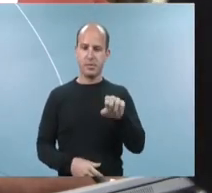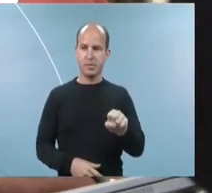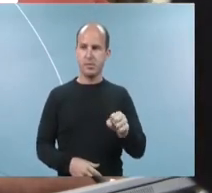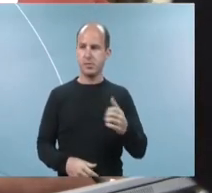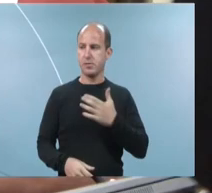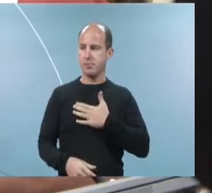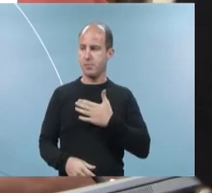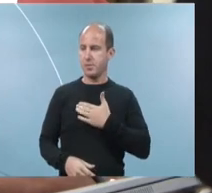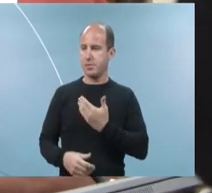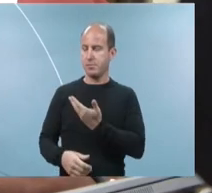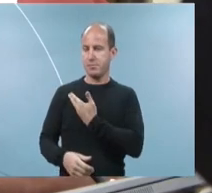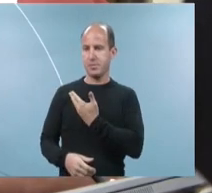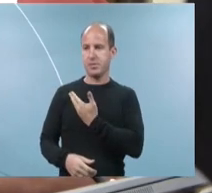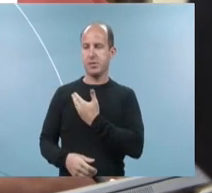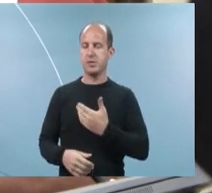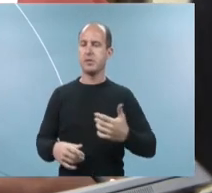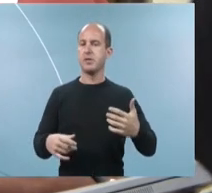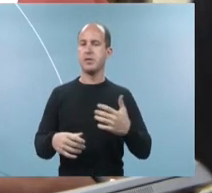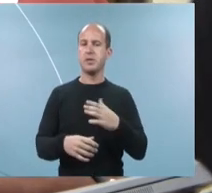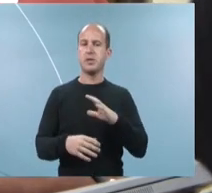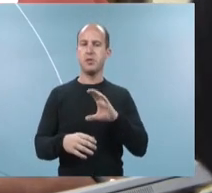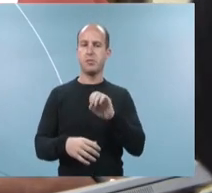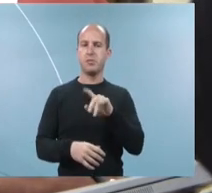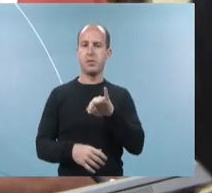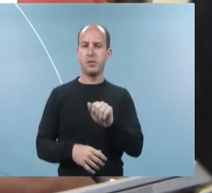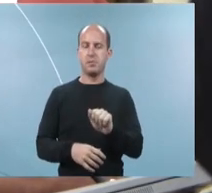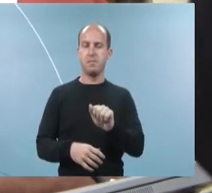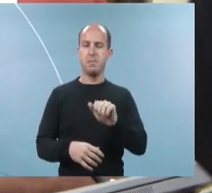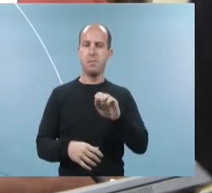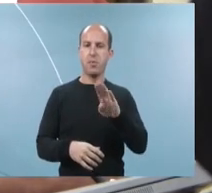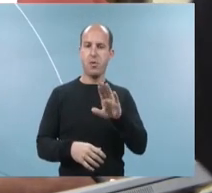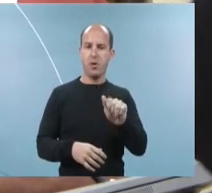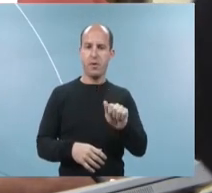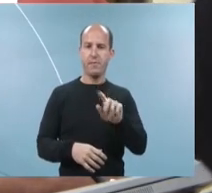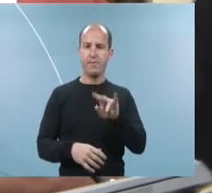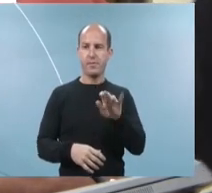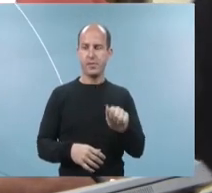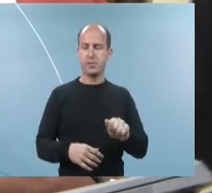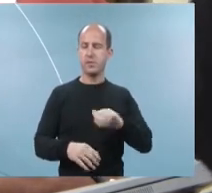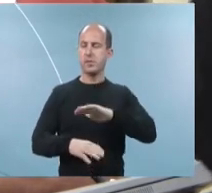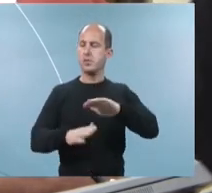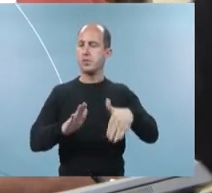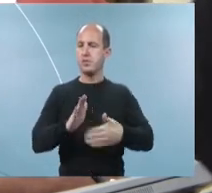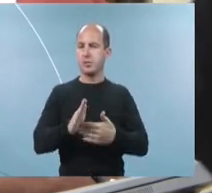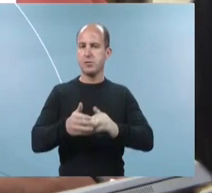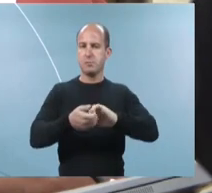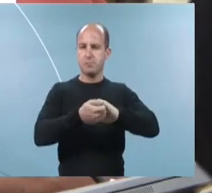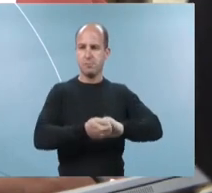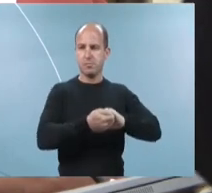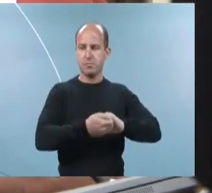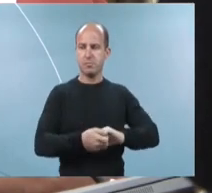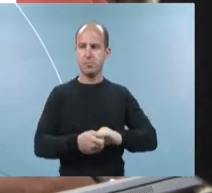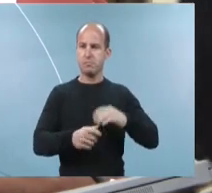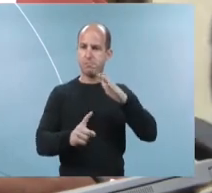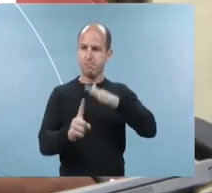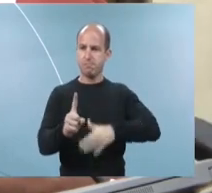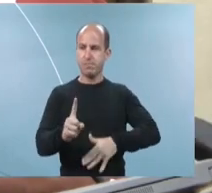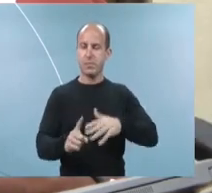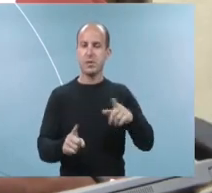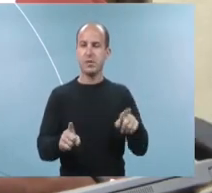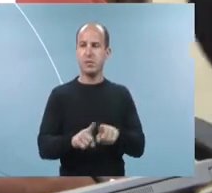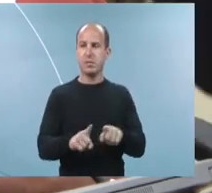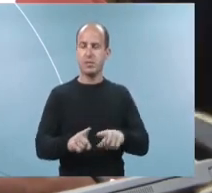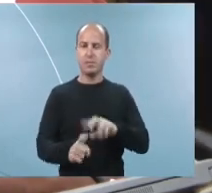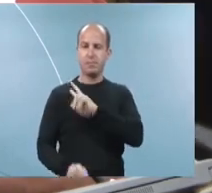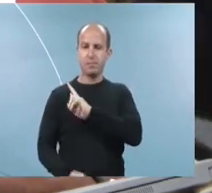minha conterrânea, lá da comunidade Boa Vista de Parelhas, em nome dela saudar todos os homenageados e homenageadas, e saudar